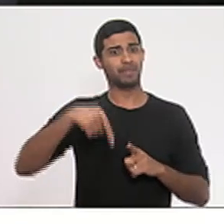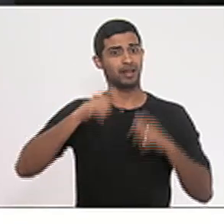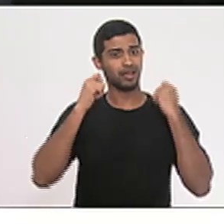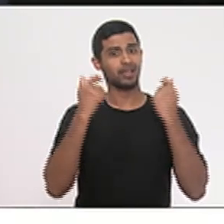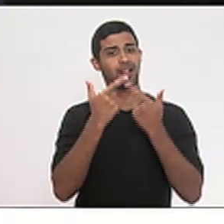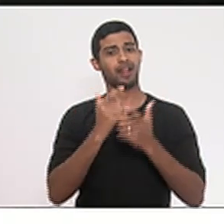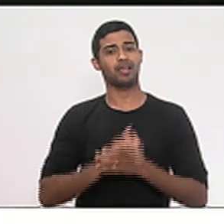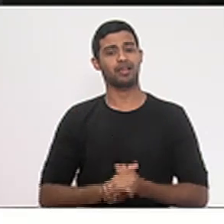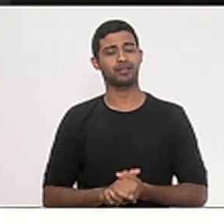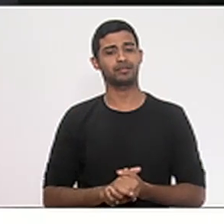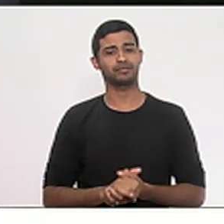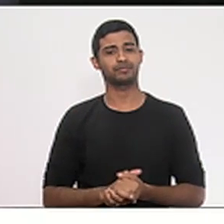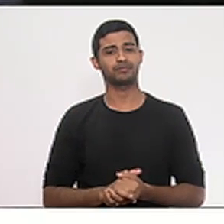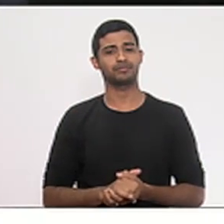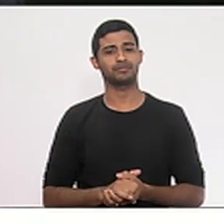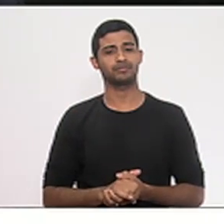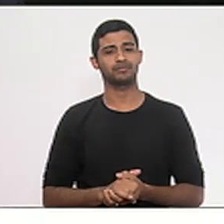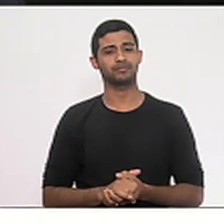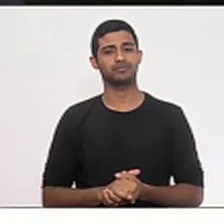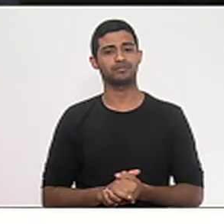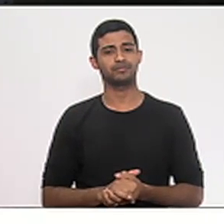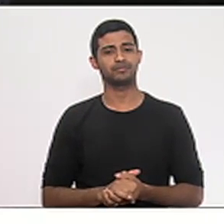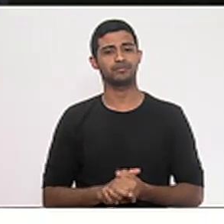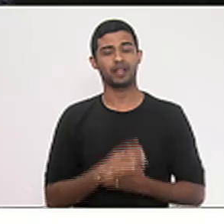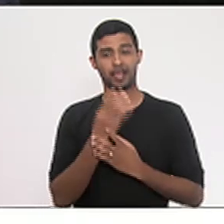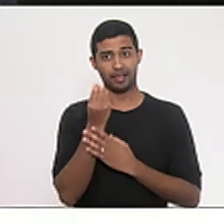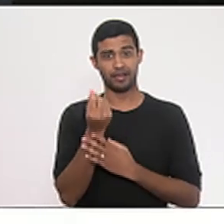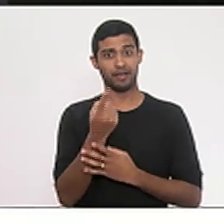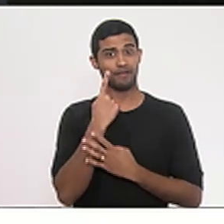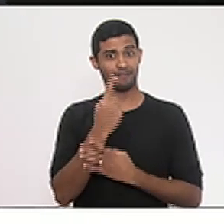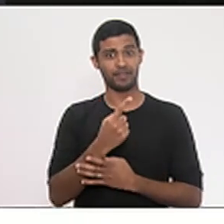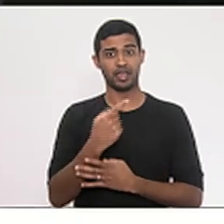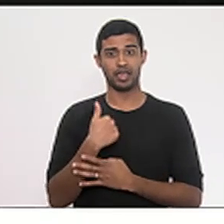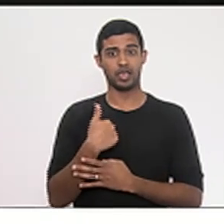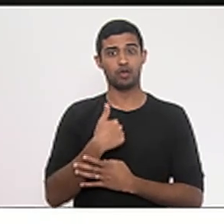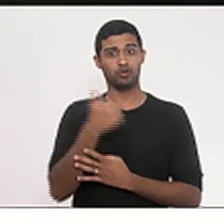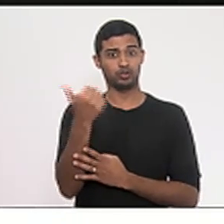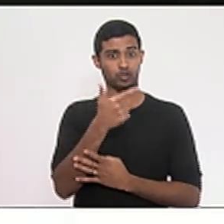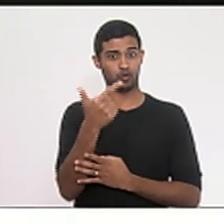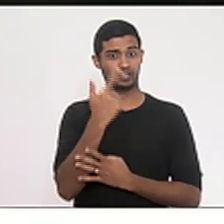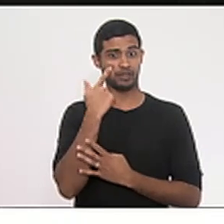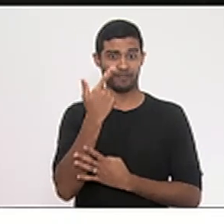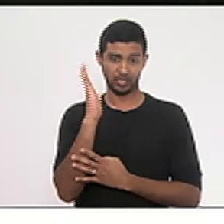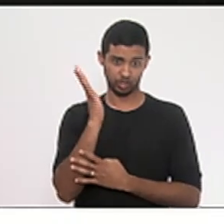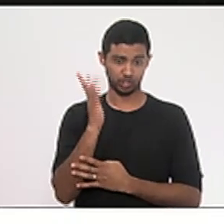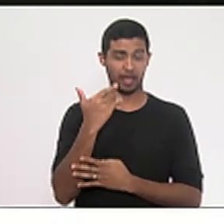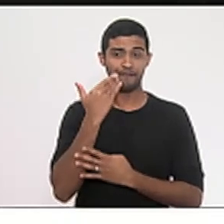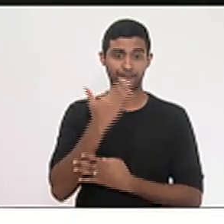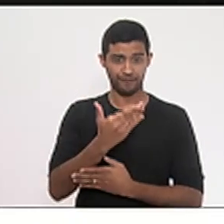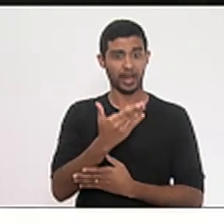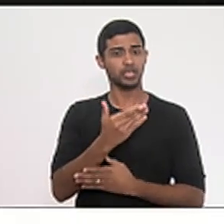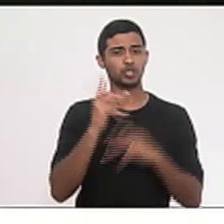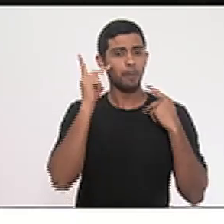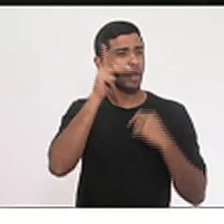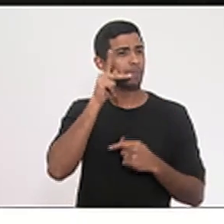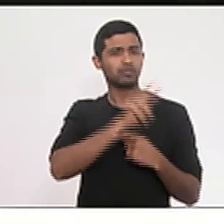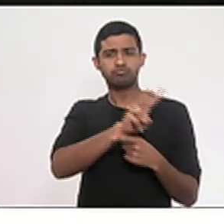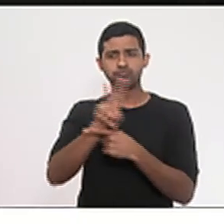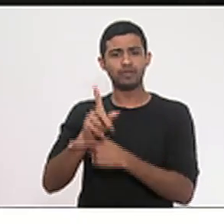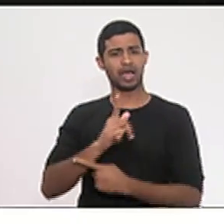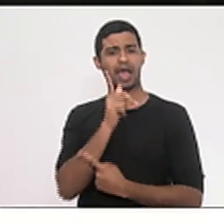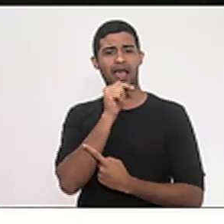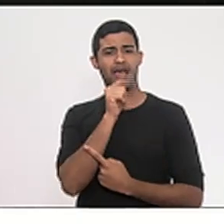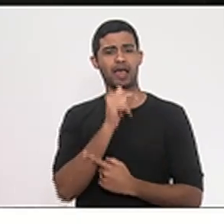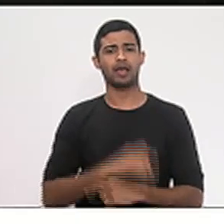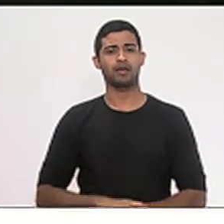casa, que se encontra na sua 12ª legislatura, uma frente parlamentar em defesa da água.